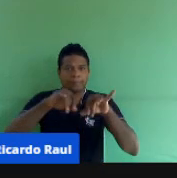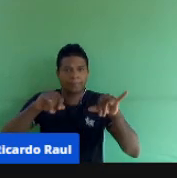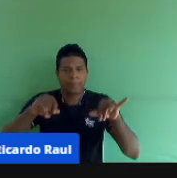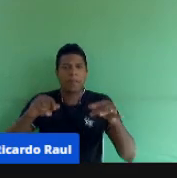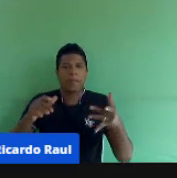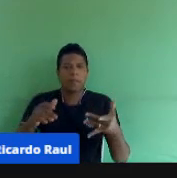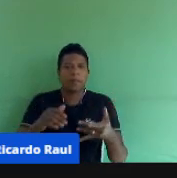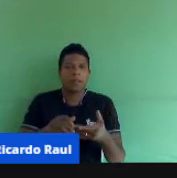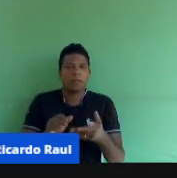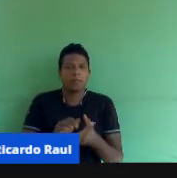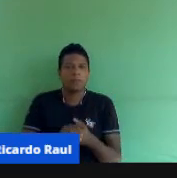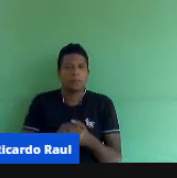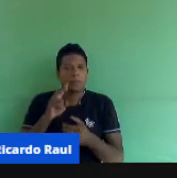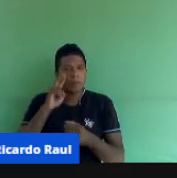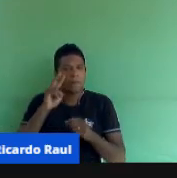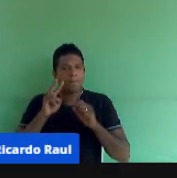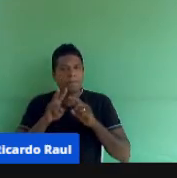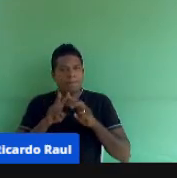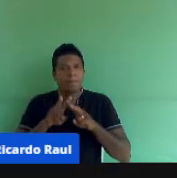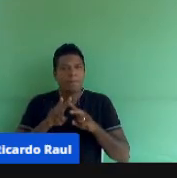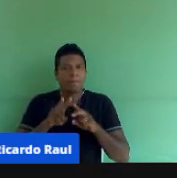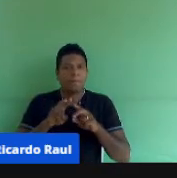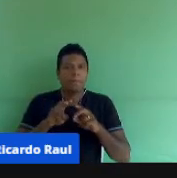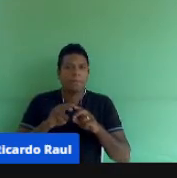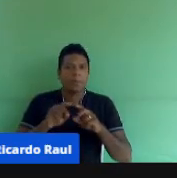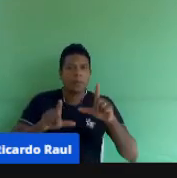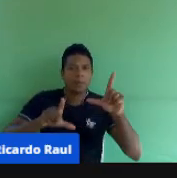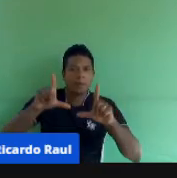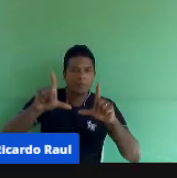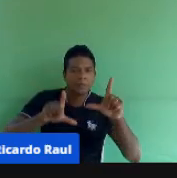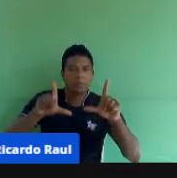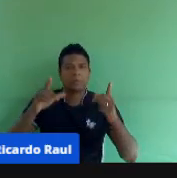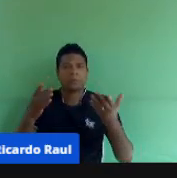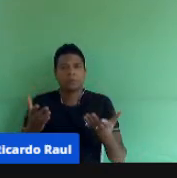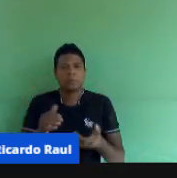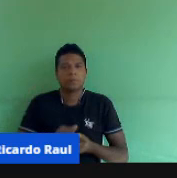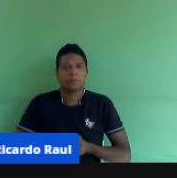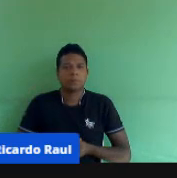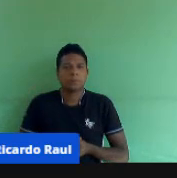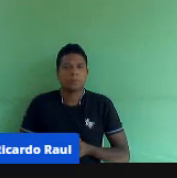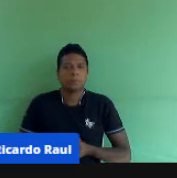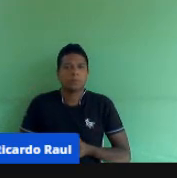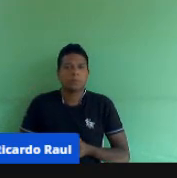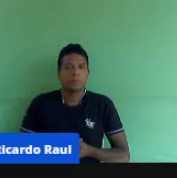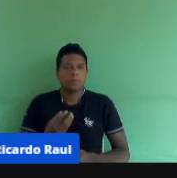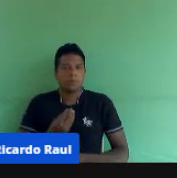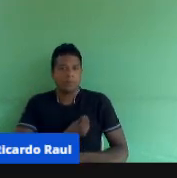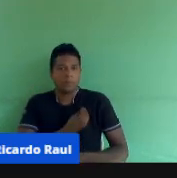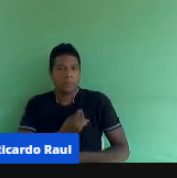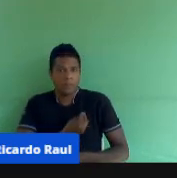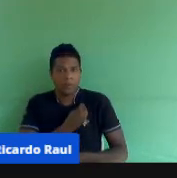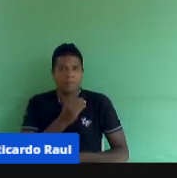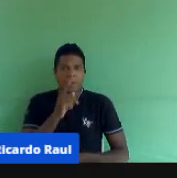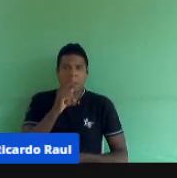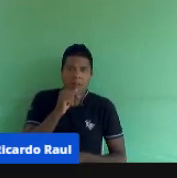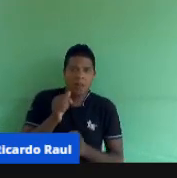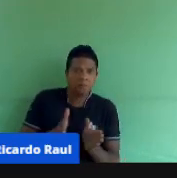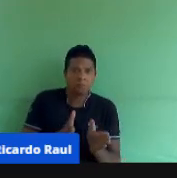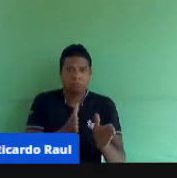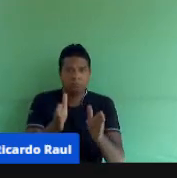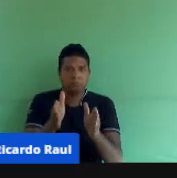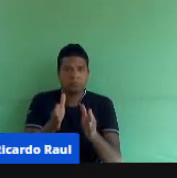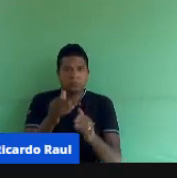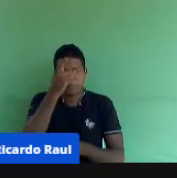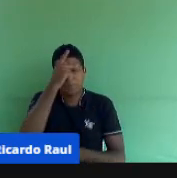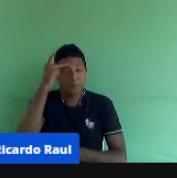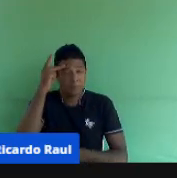os noticiários, eles estão trazendo muito isso hoje. Então, será que e essa vida na água é permitida? Então, algumas pessoas vivem daquilo que está